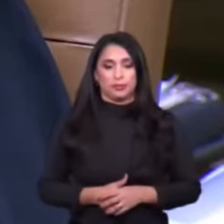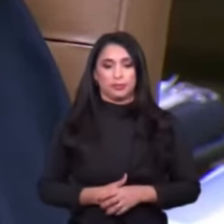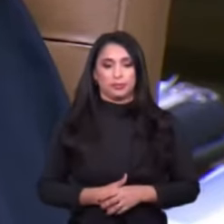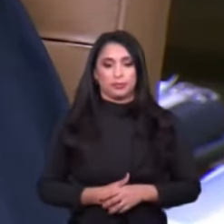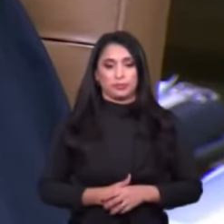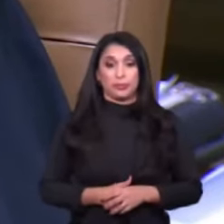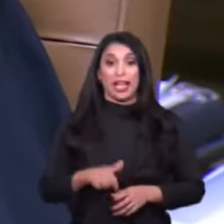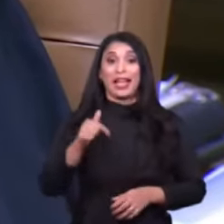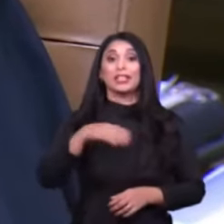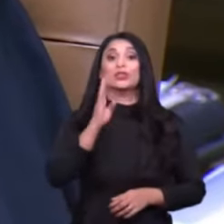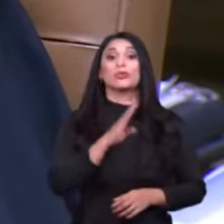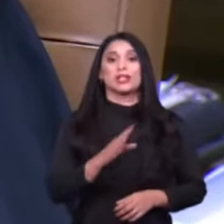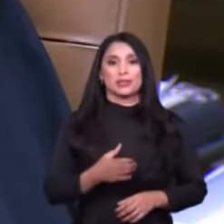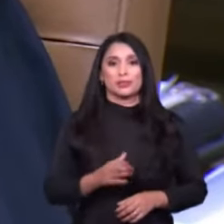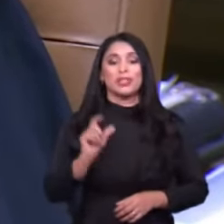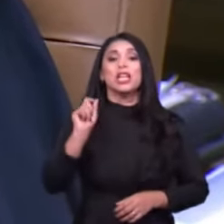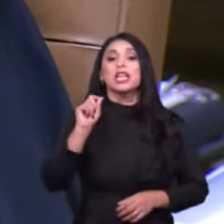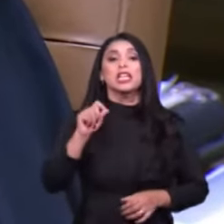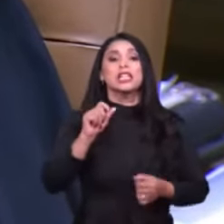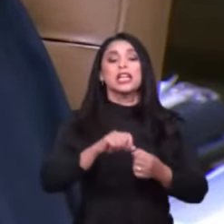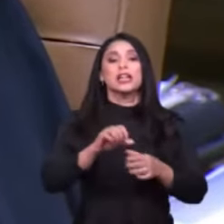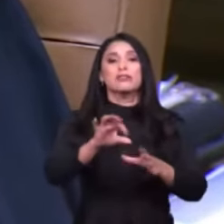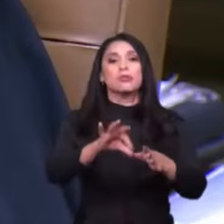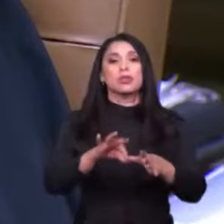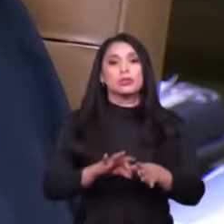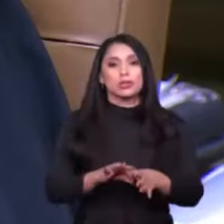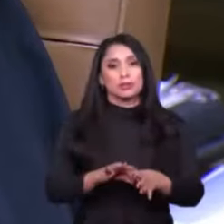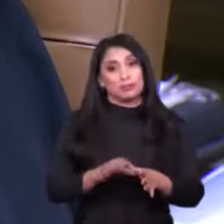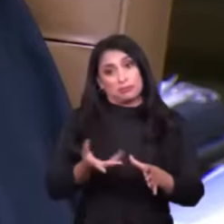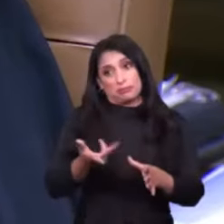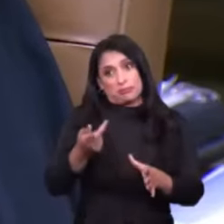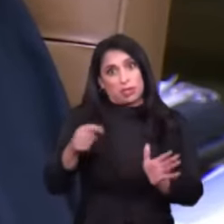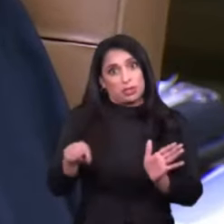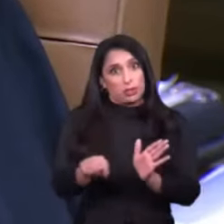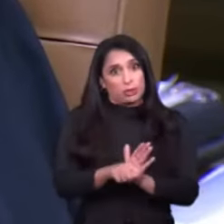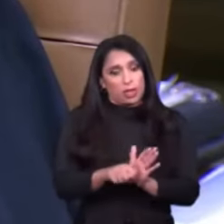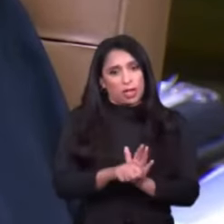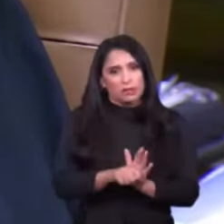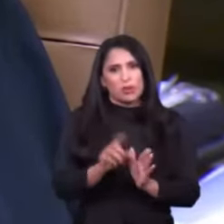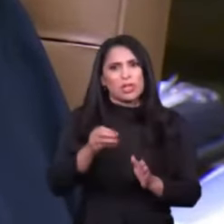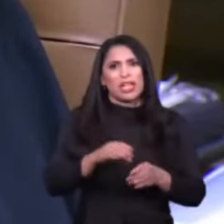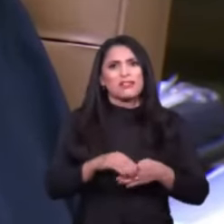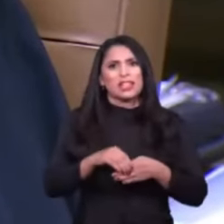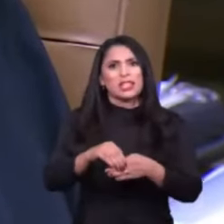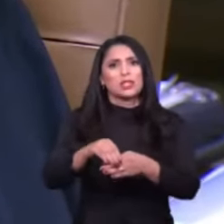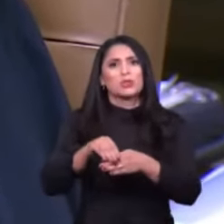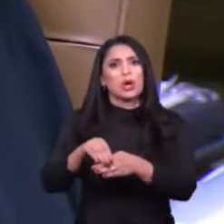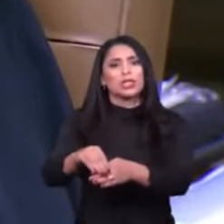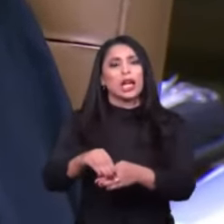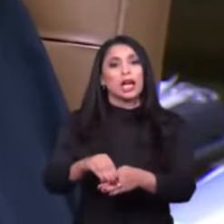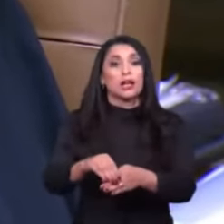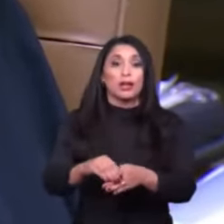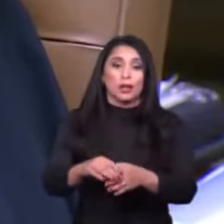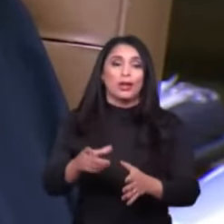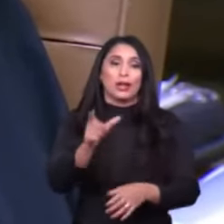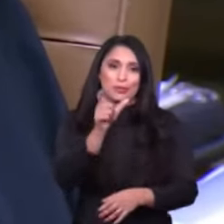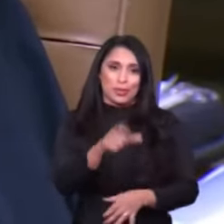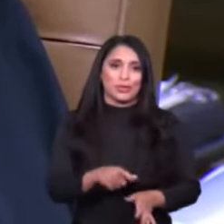Quem vai produzir? Alguém ligado ao tráfico. Quem vai transportar? O traficante.